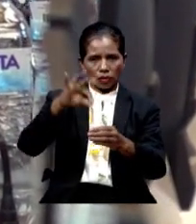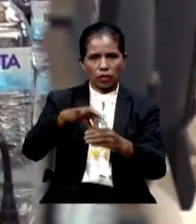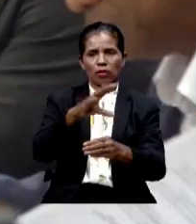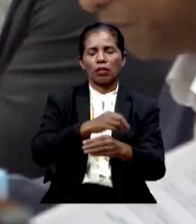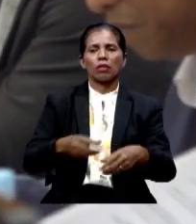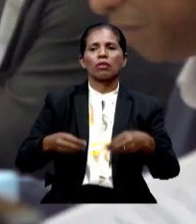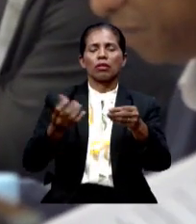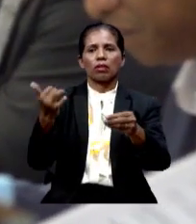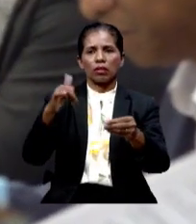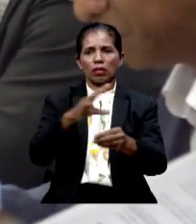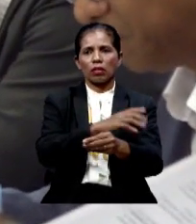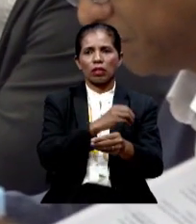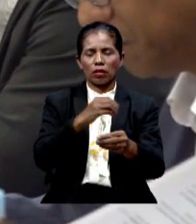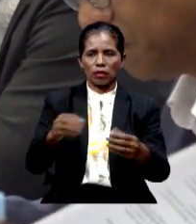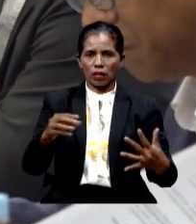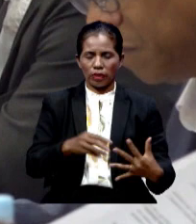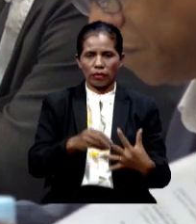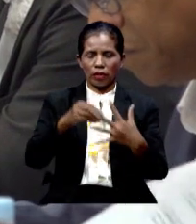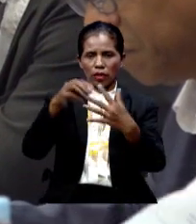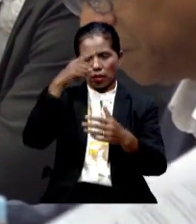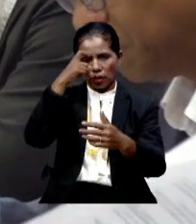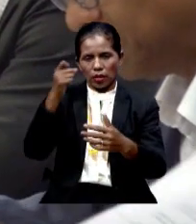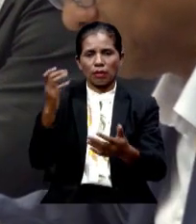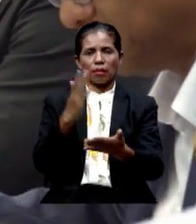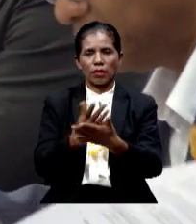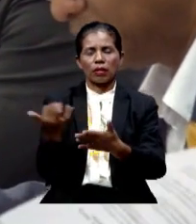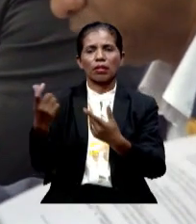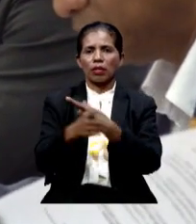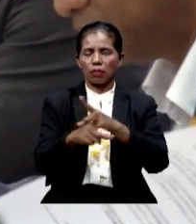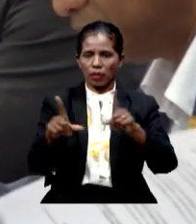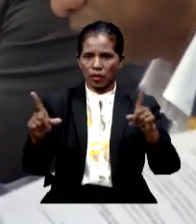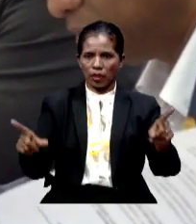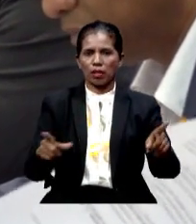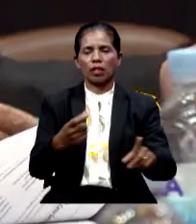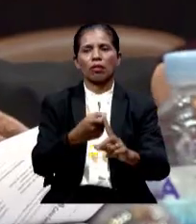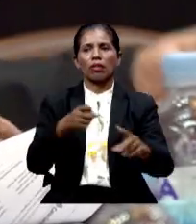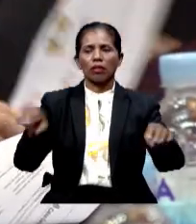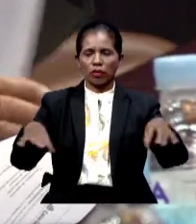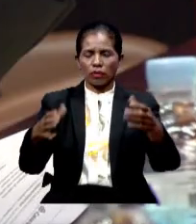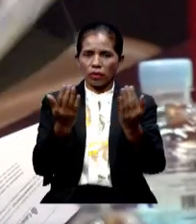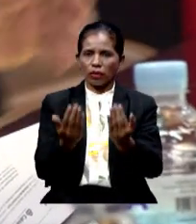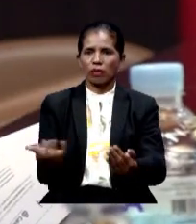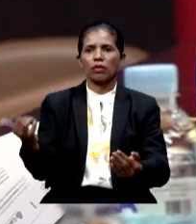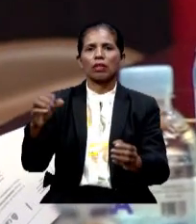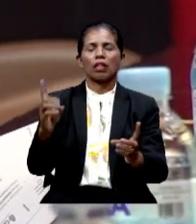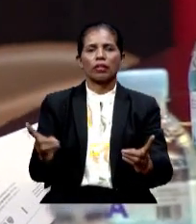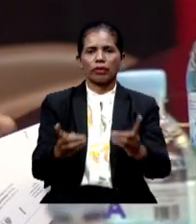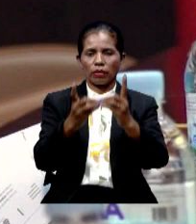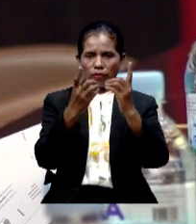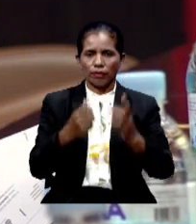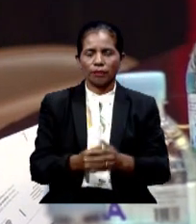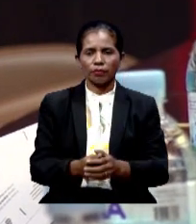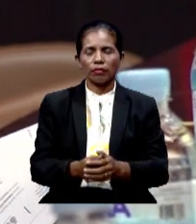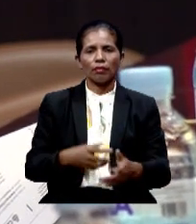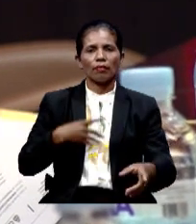compensação para ou condição especial, também limita Siren liberdade pessoal ou serviço toda Nebe Sirasoro.